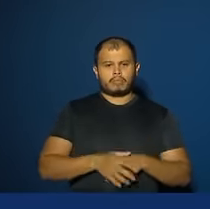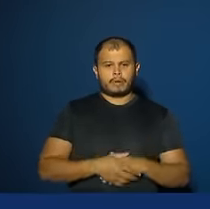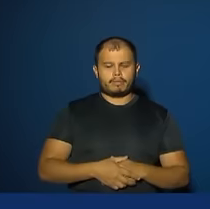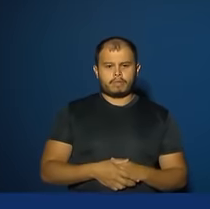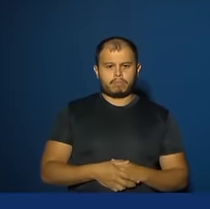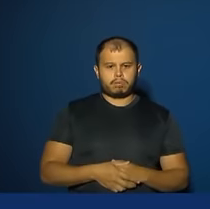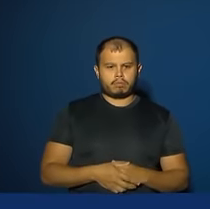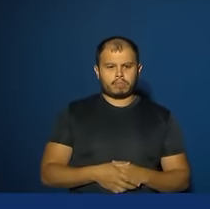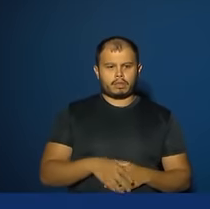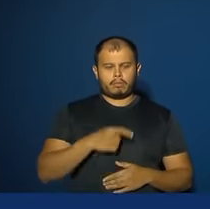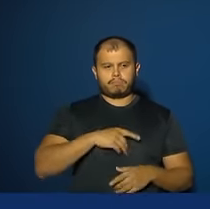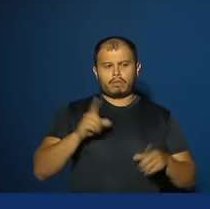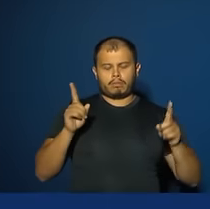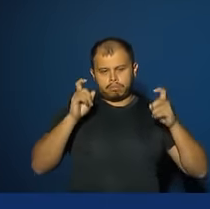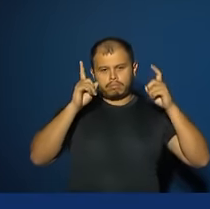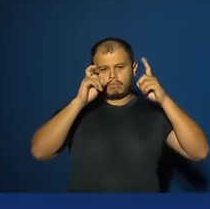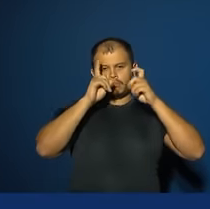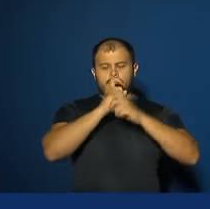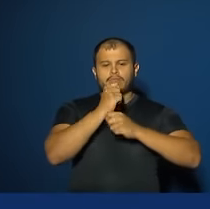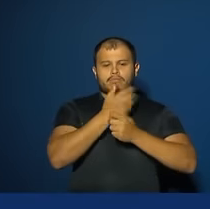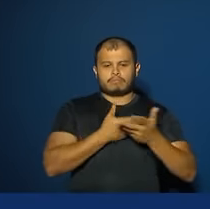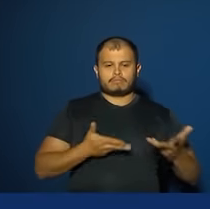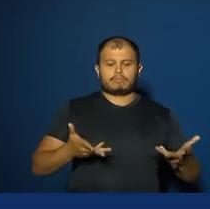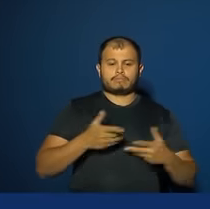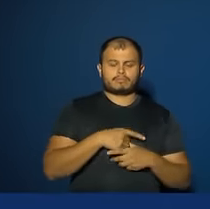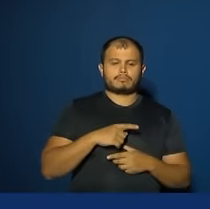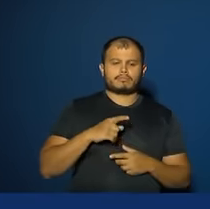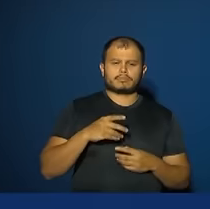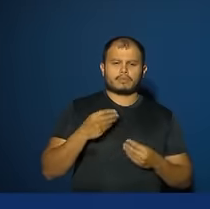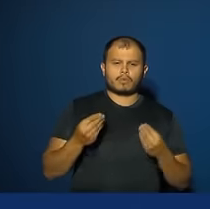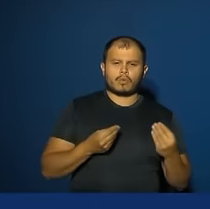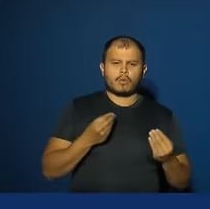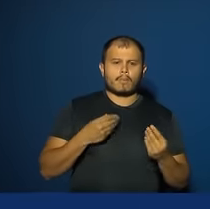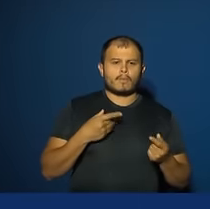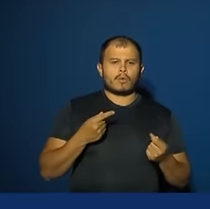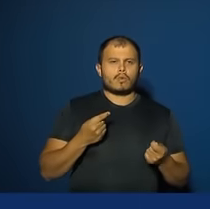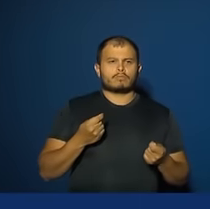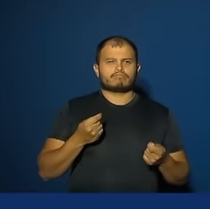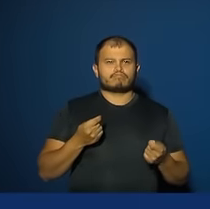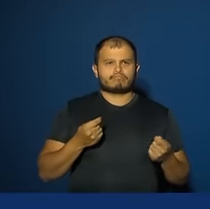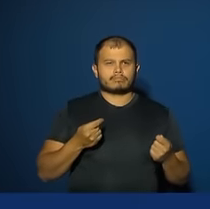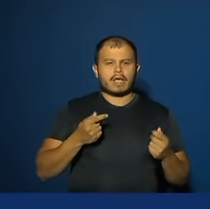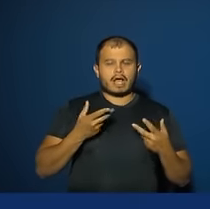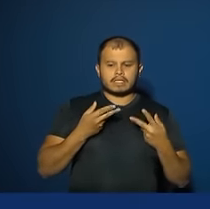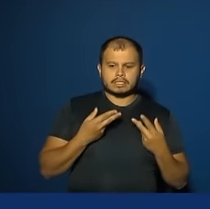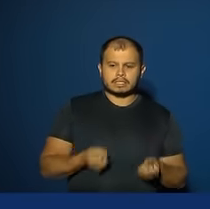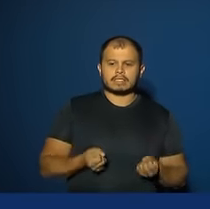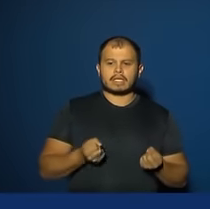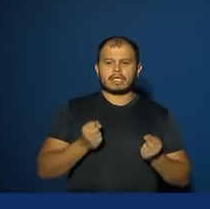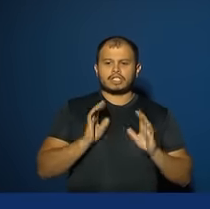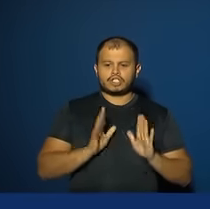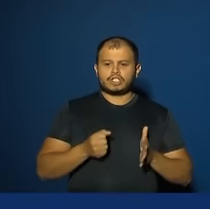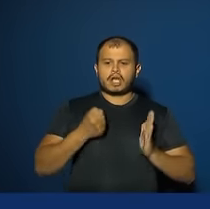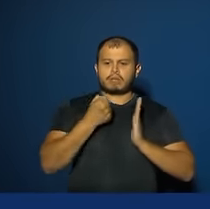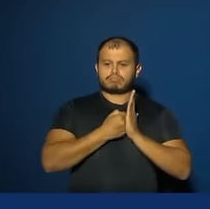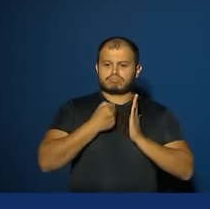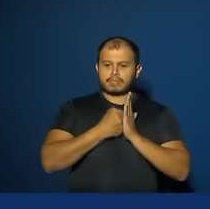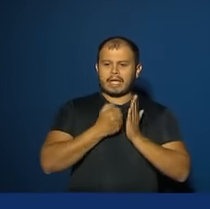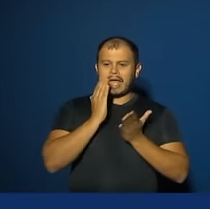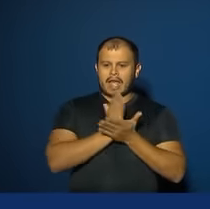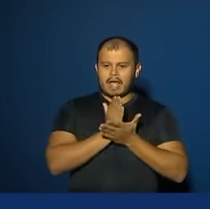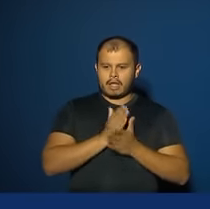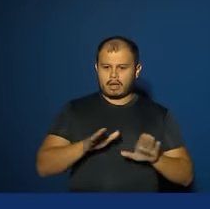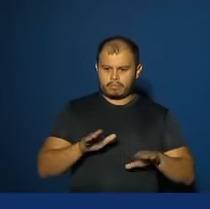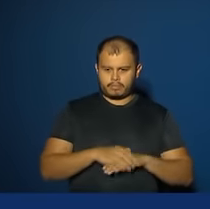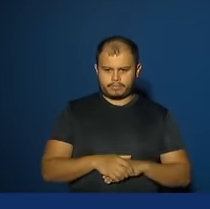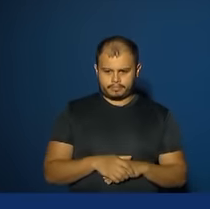eu tenho muita dificuldade ainda de me convencer de que a batalha está ganha.